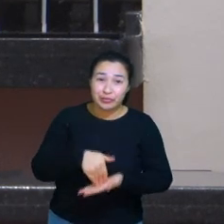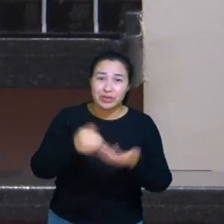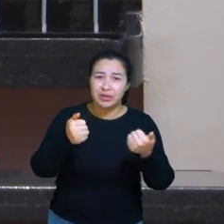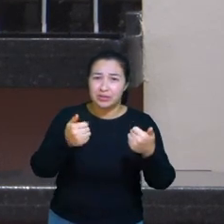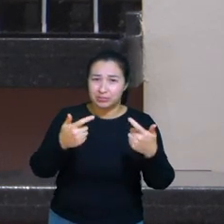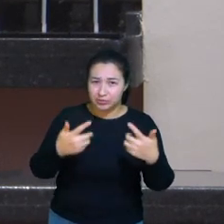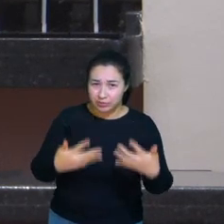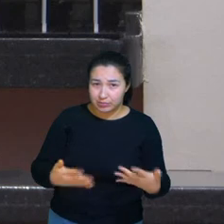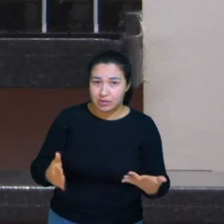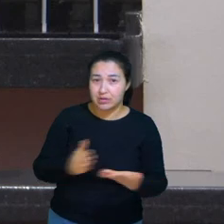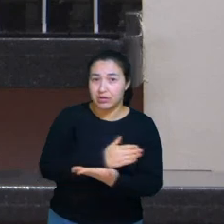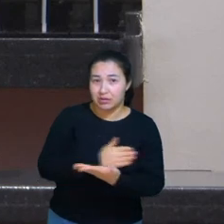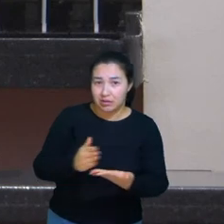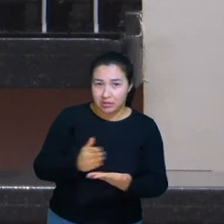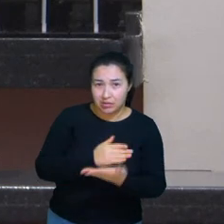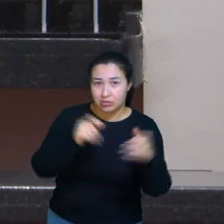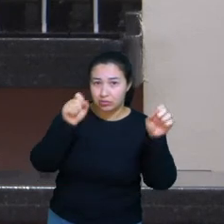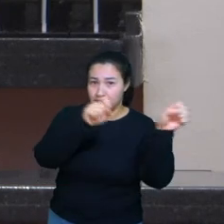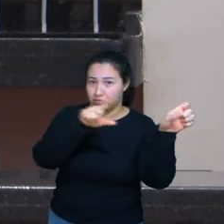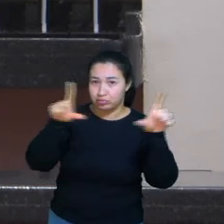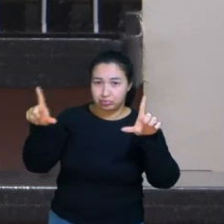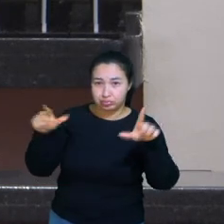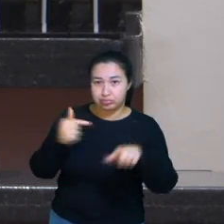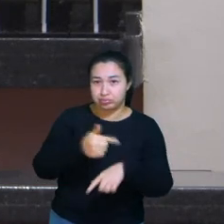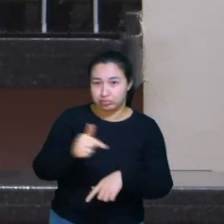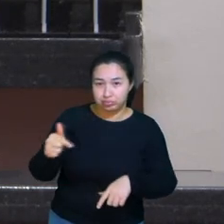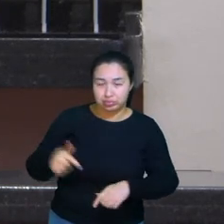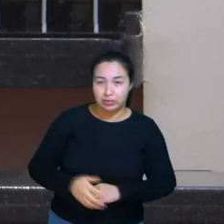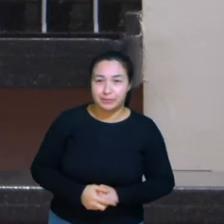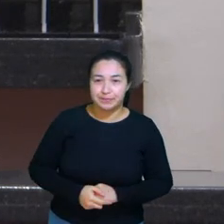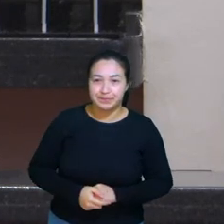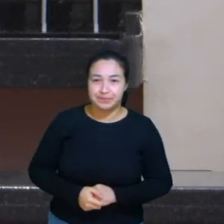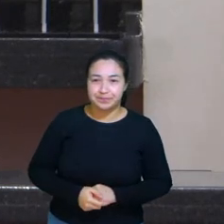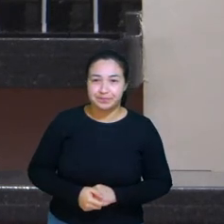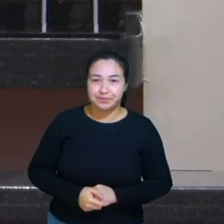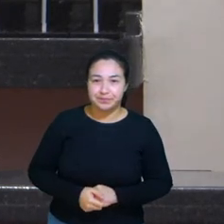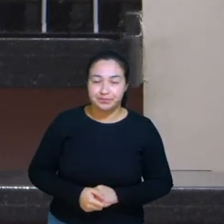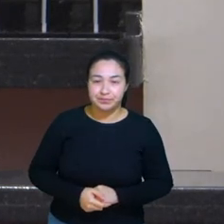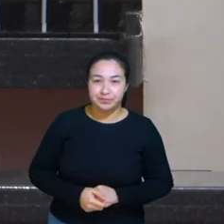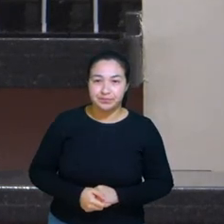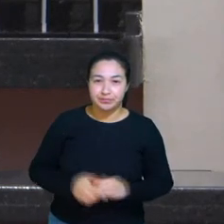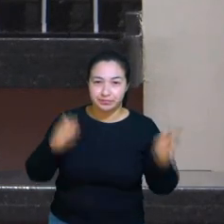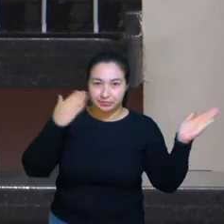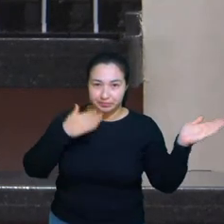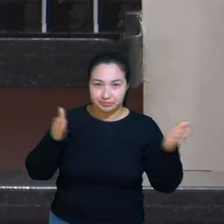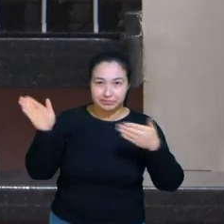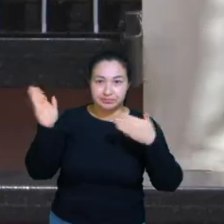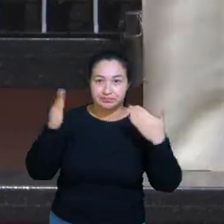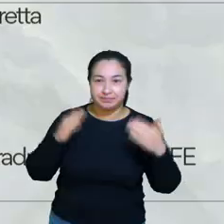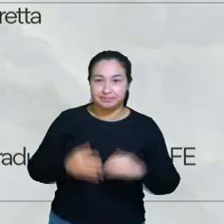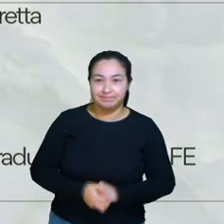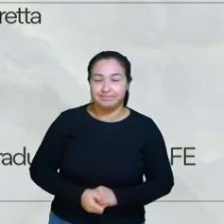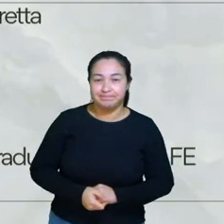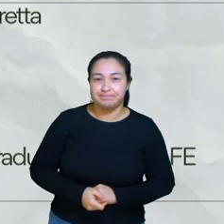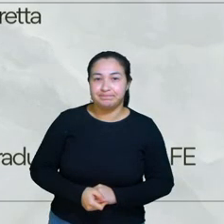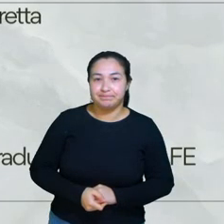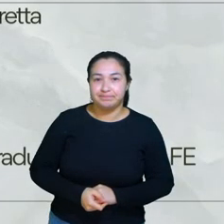questões que não estão na apresentação então Eh pode passar Ah